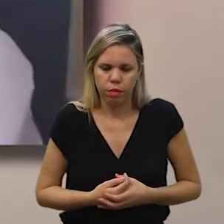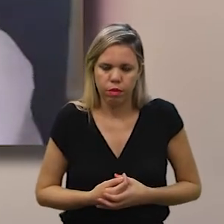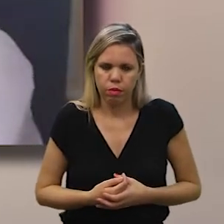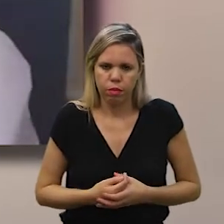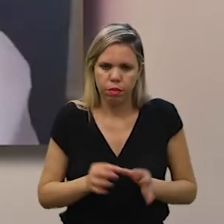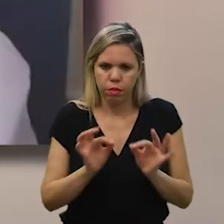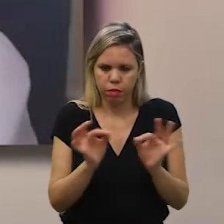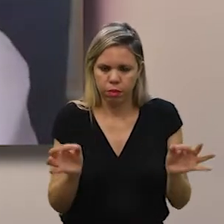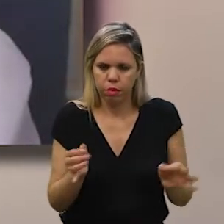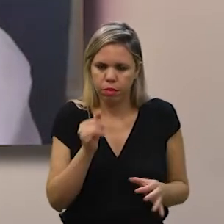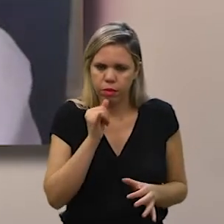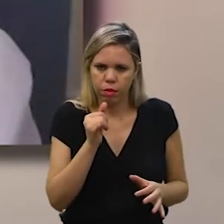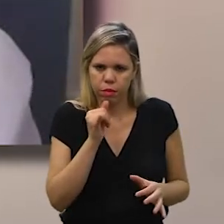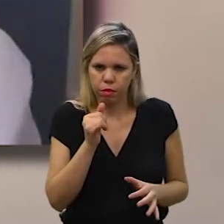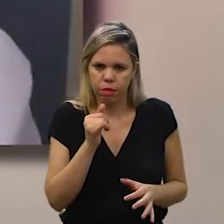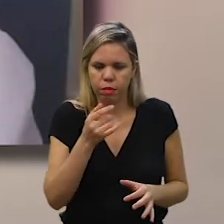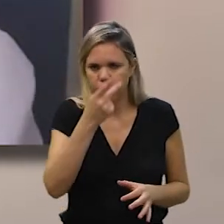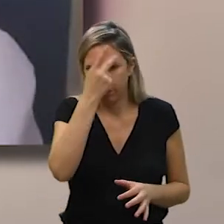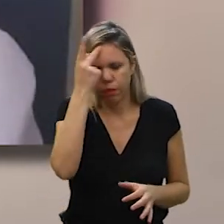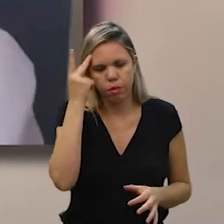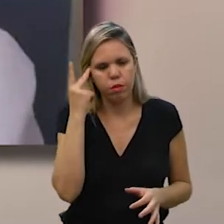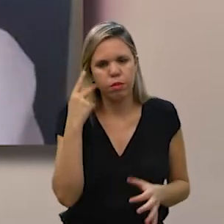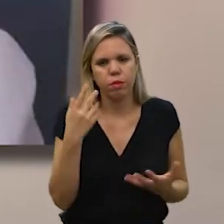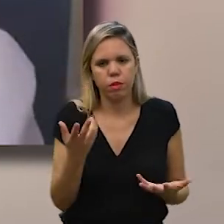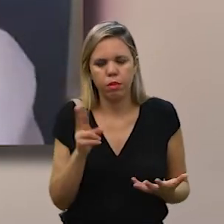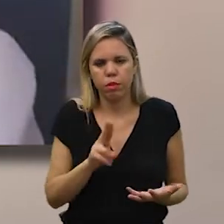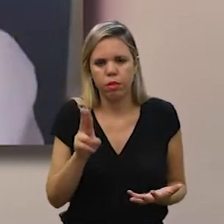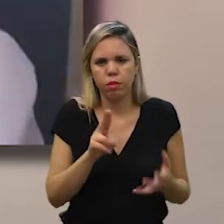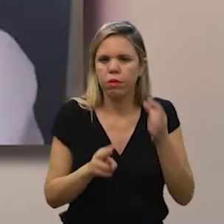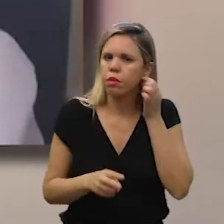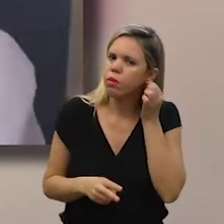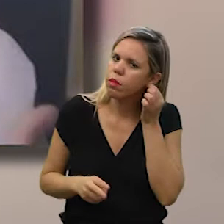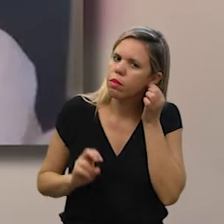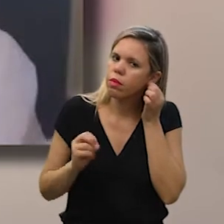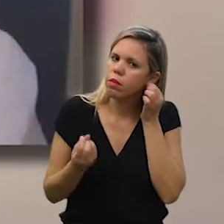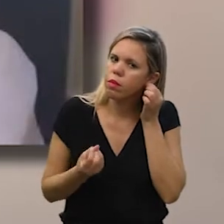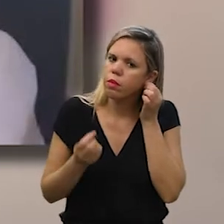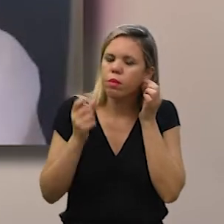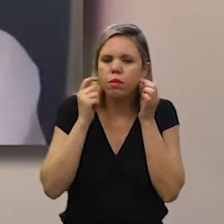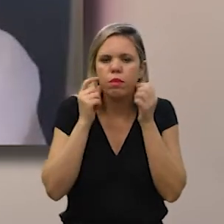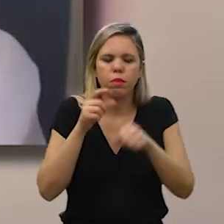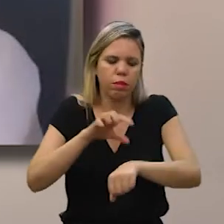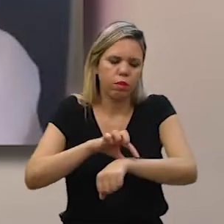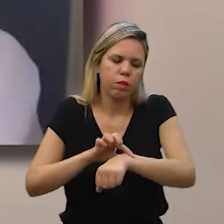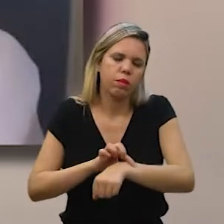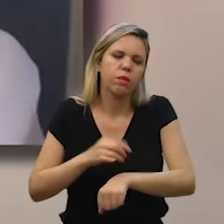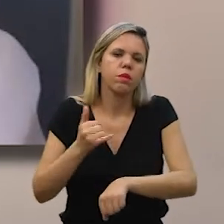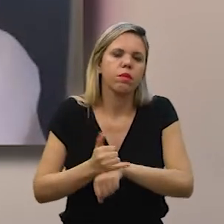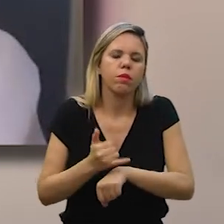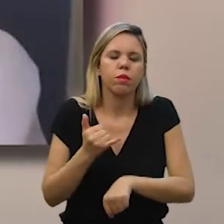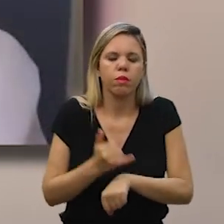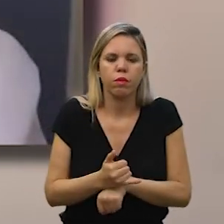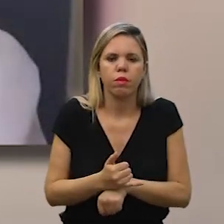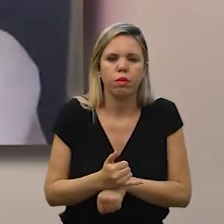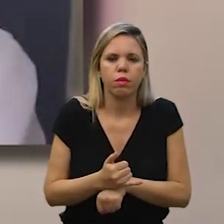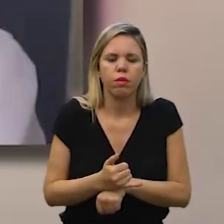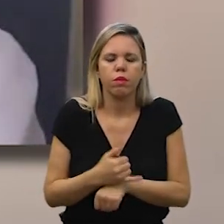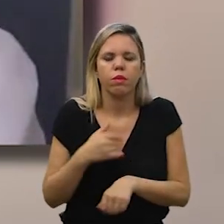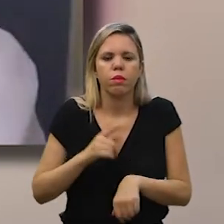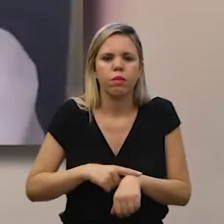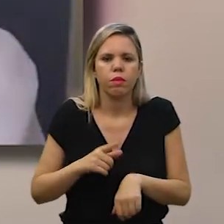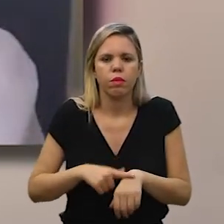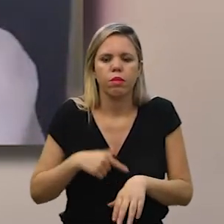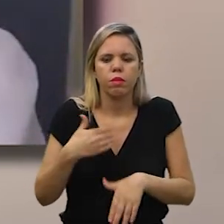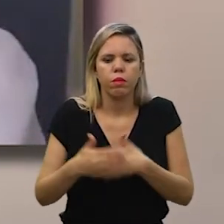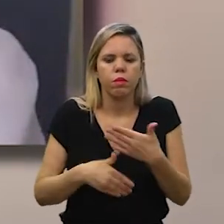um exemplo bem simples, no caso da pessoa que quer usar um brinco ou um adorno de metal, ela vai, com o passar